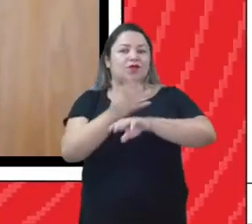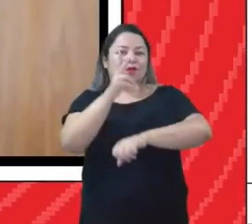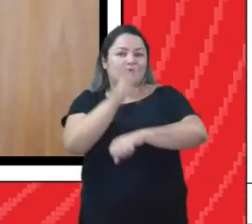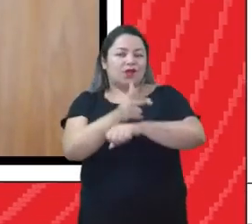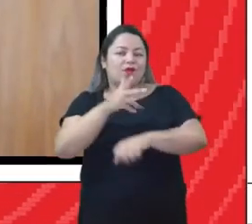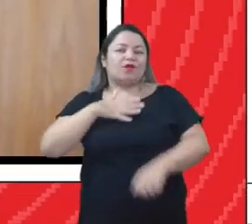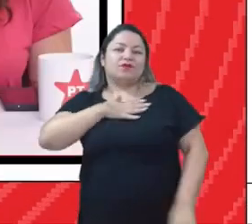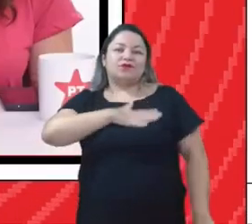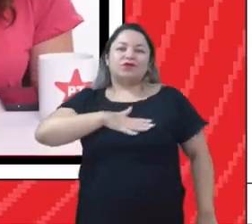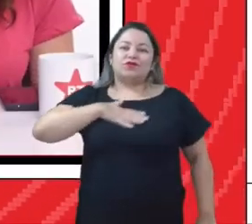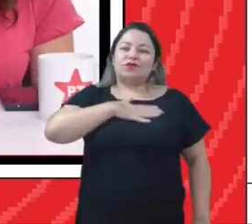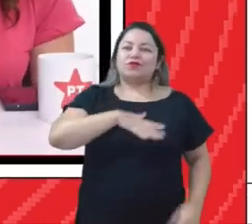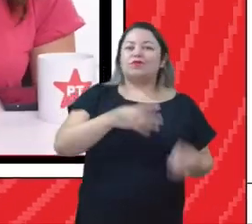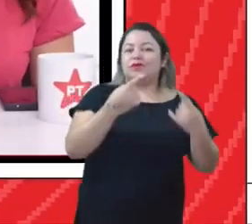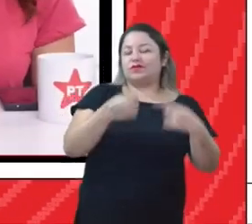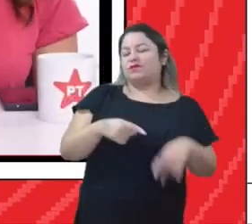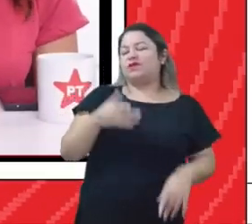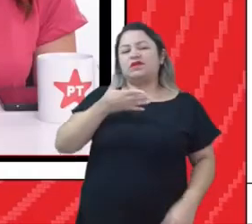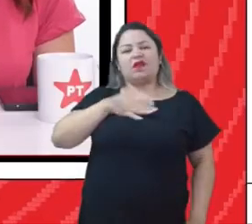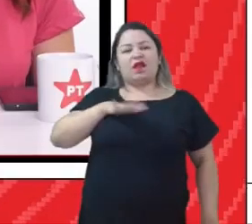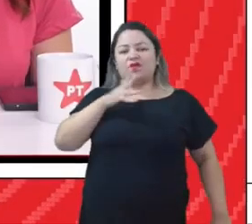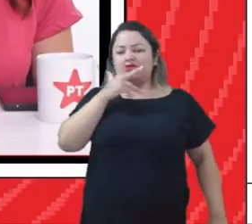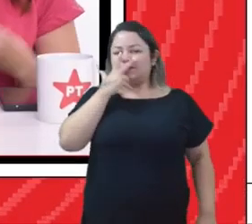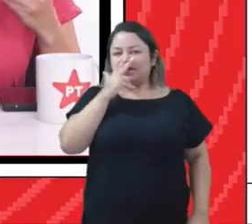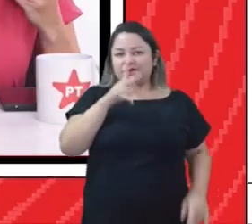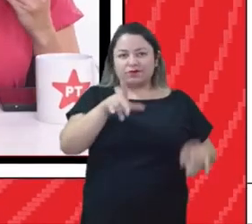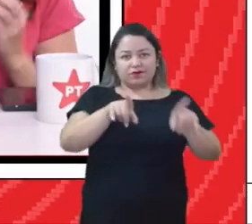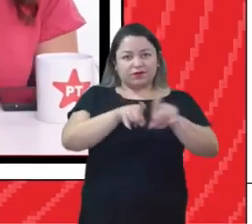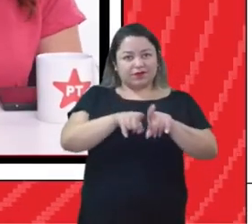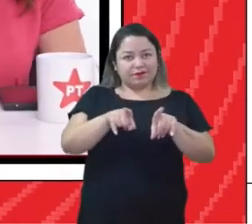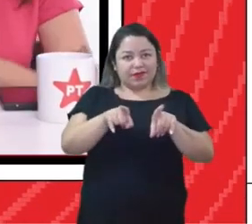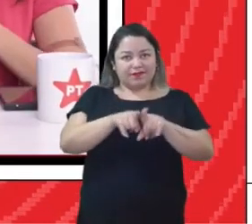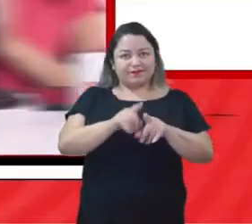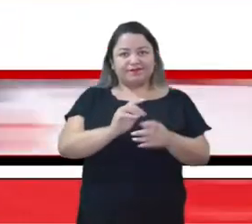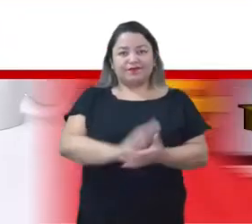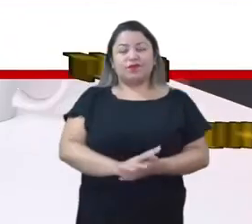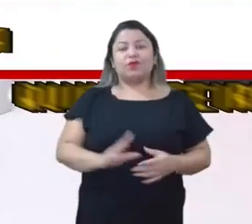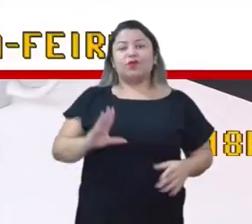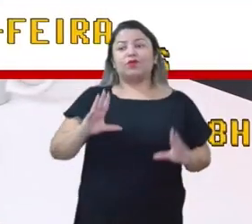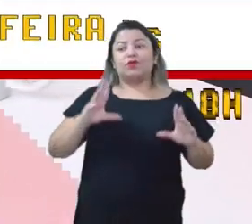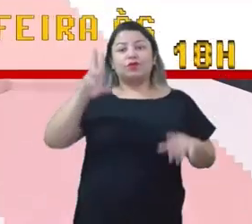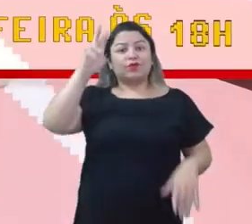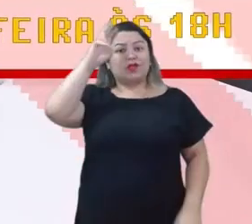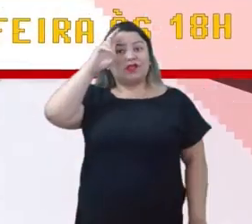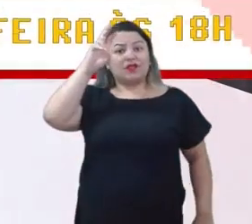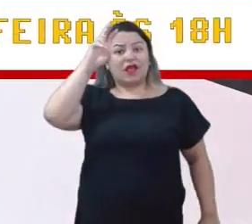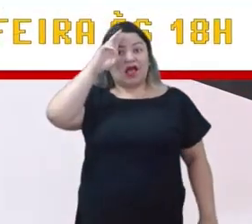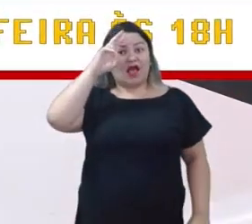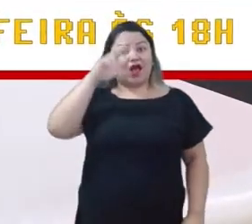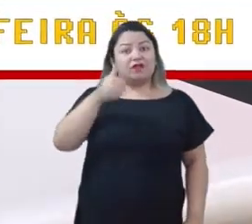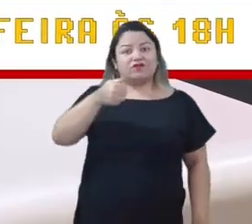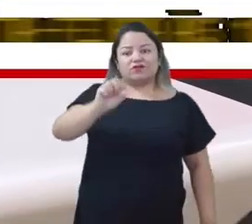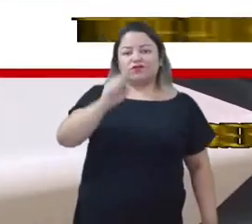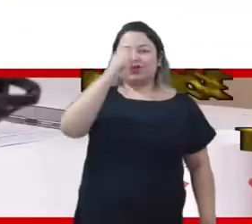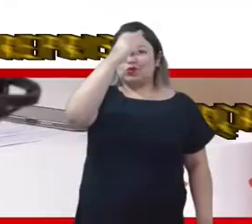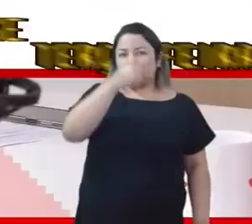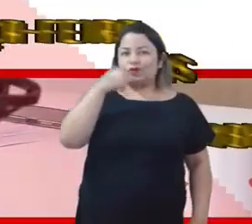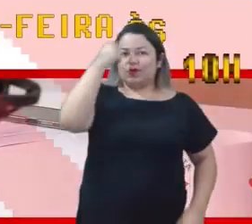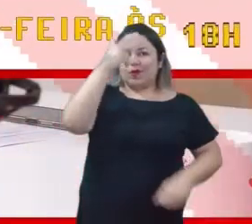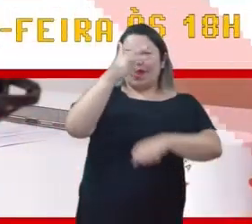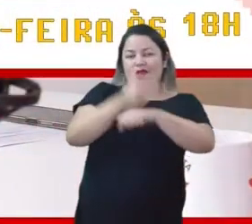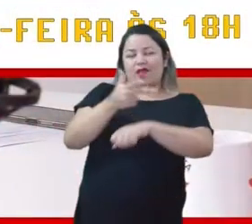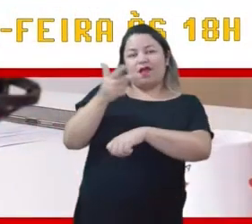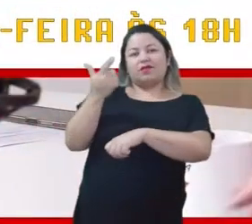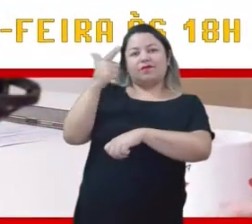de política e para quem acha que não gosta também. Toda quinta-feira, às 18 horas, com reprise